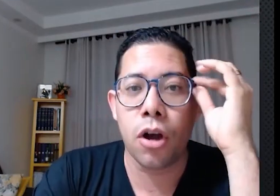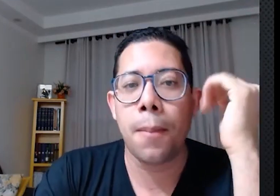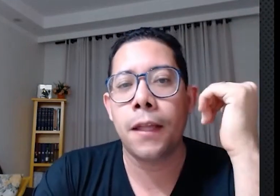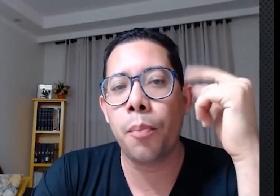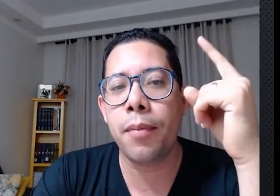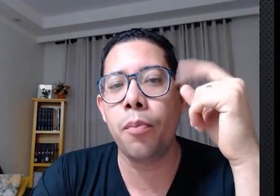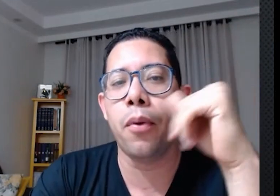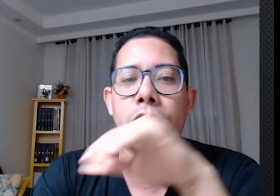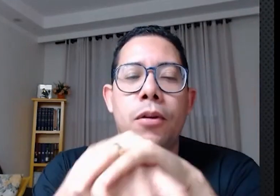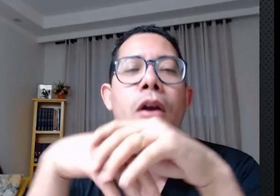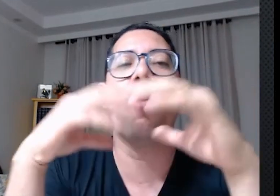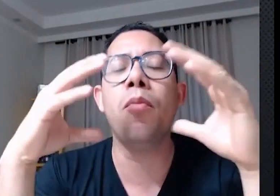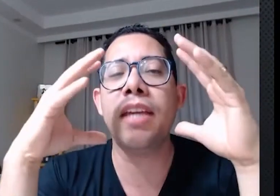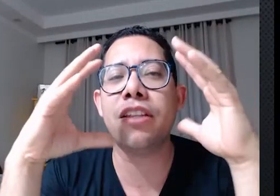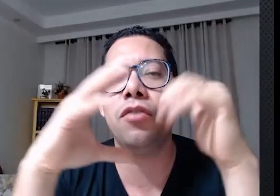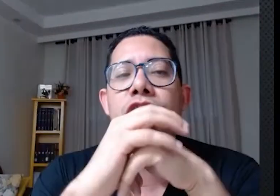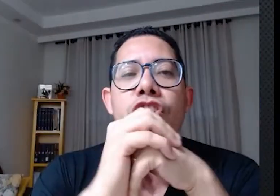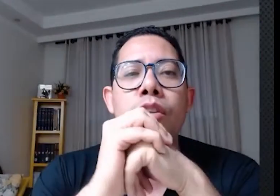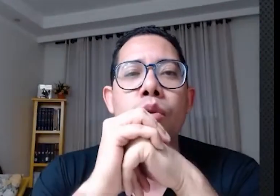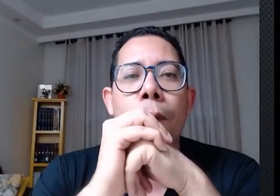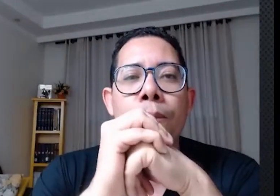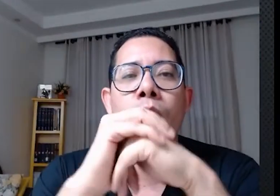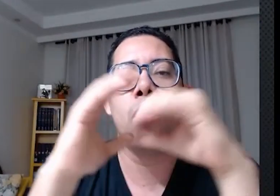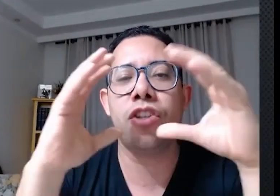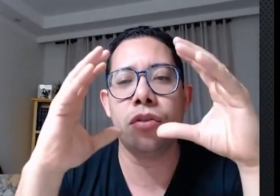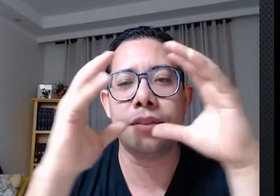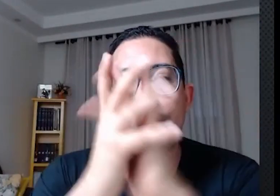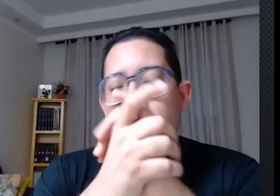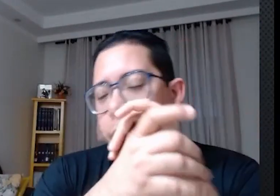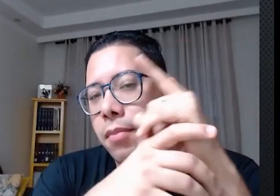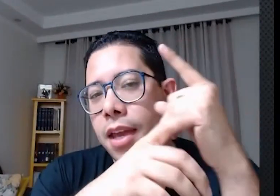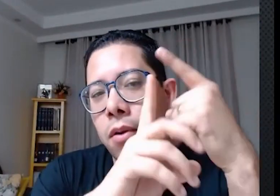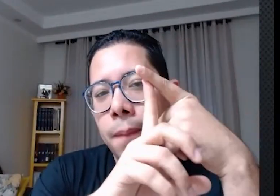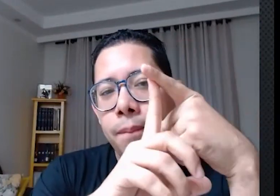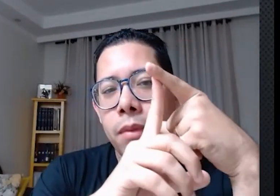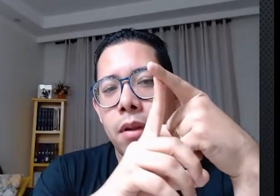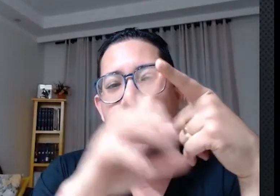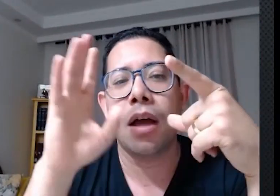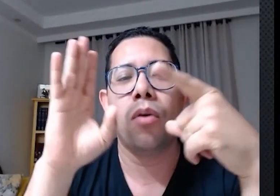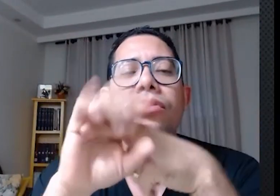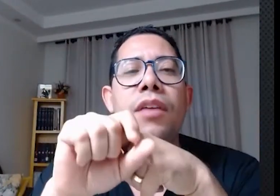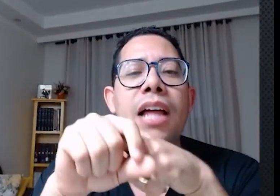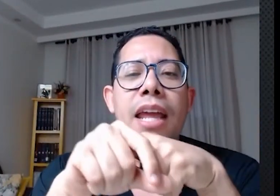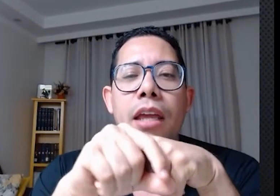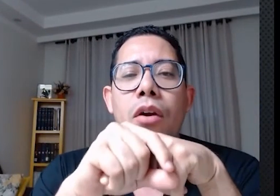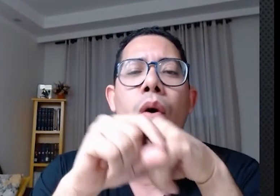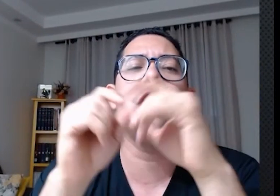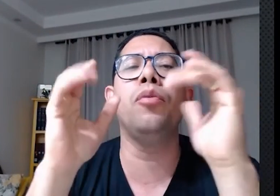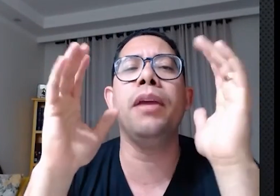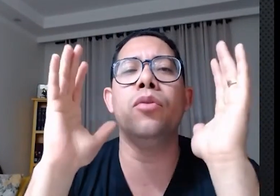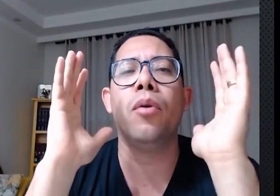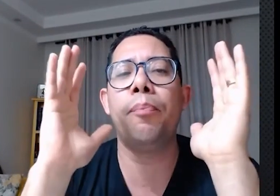Olha só. Então, primeiro ponto. Como que é dividido o Antigo Testamento? Primeiro, os livros da lei,